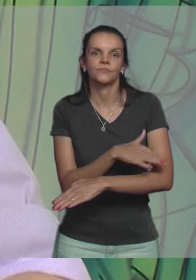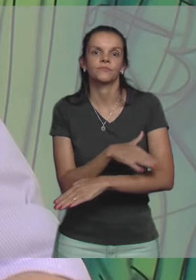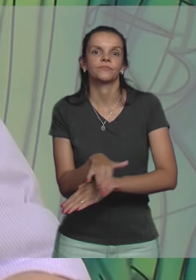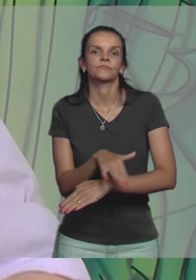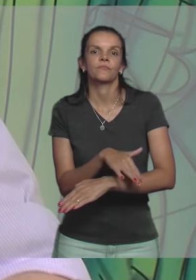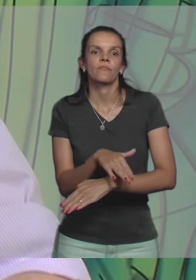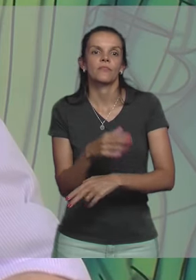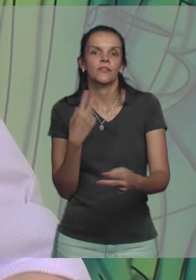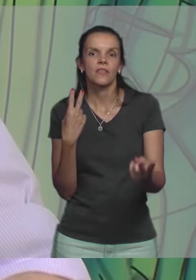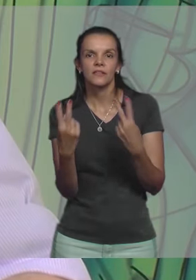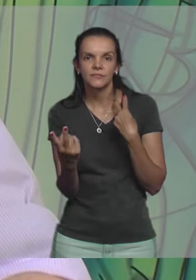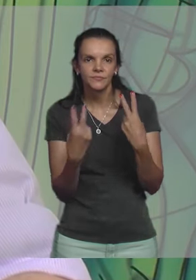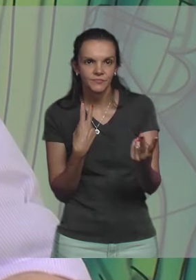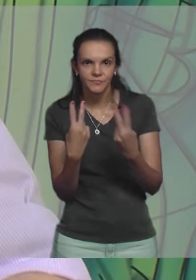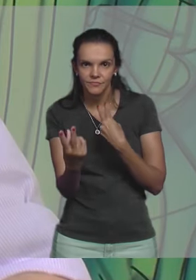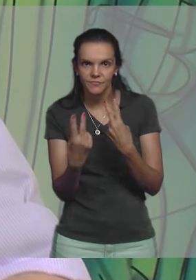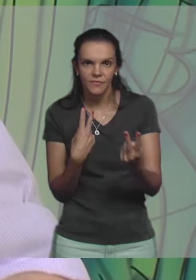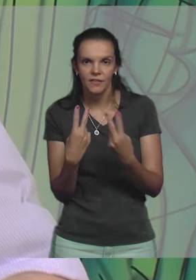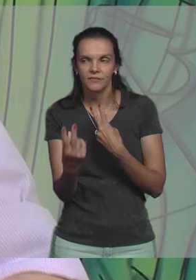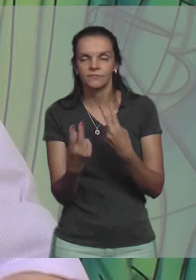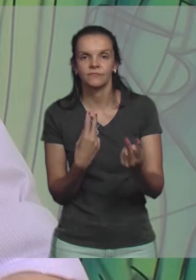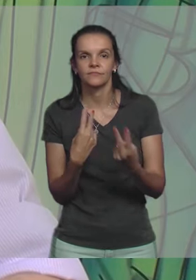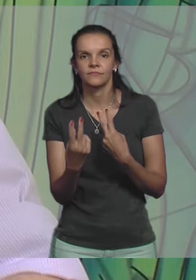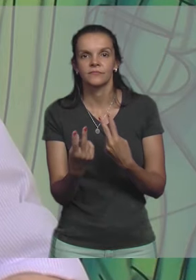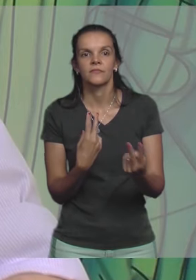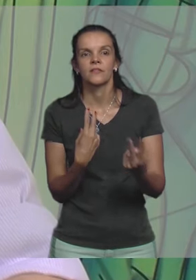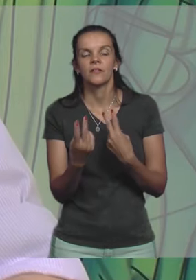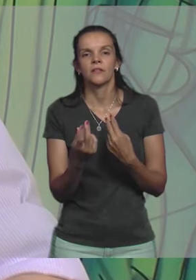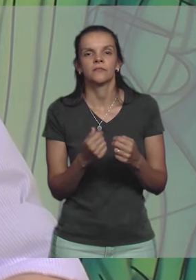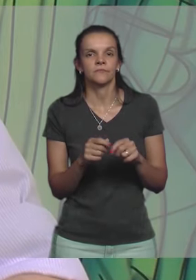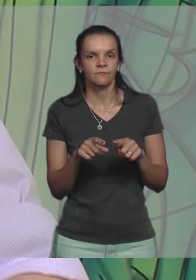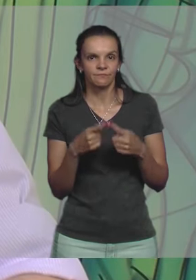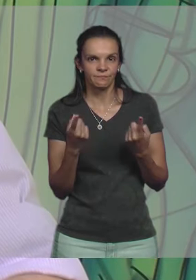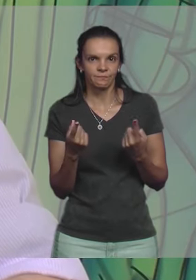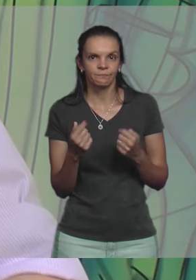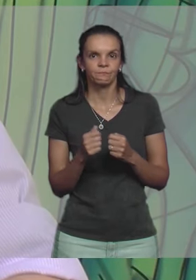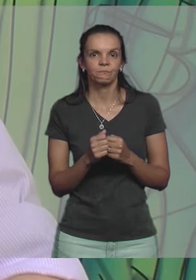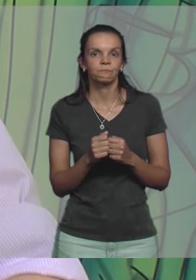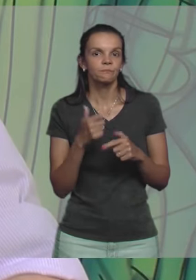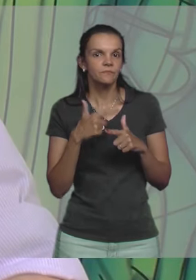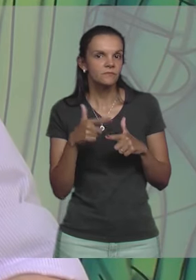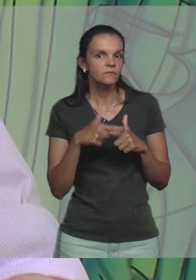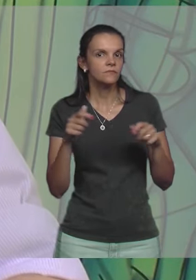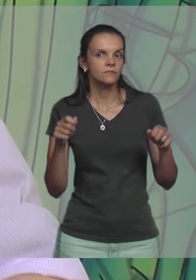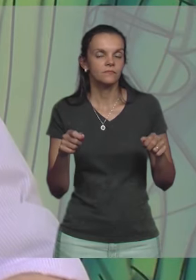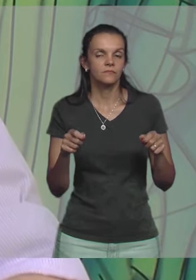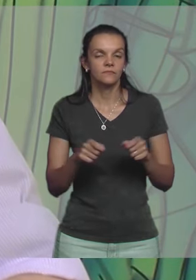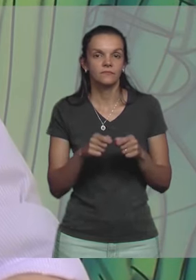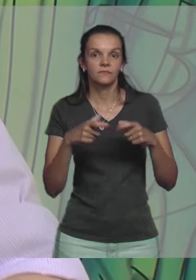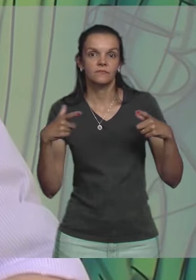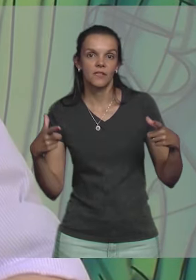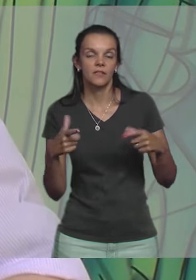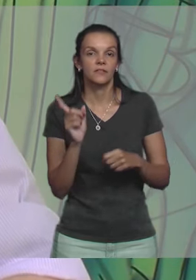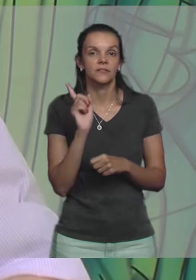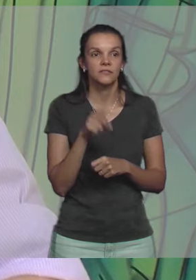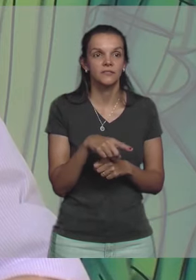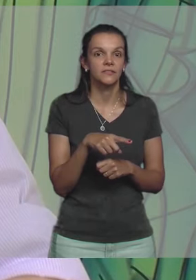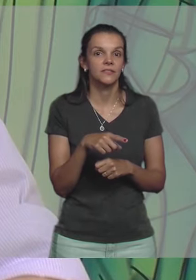criar outras medidas de melhoria de tráfego, mas não vai ser suficiente se nós não enfrentarmos o problema maior, que é a deficiência do